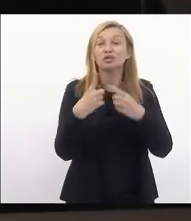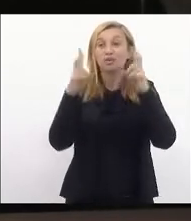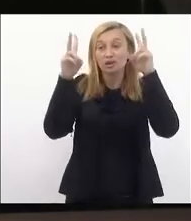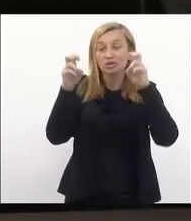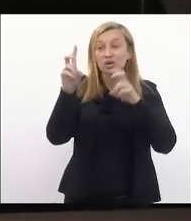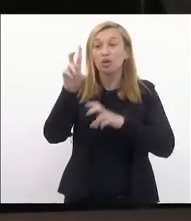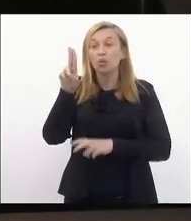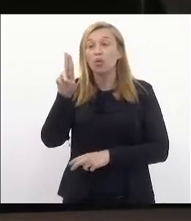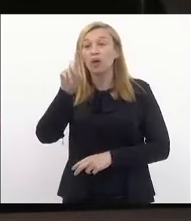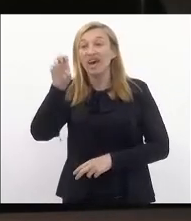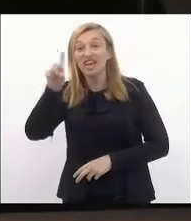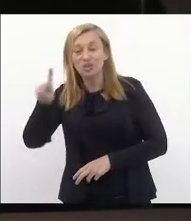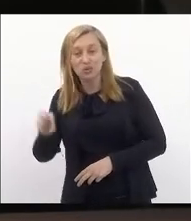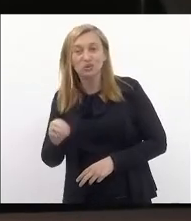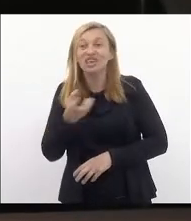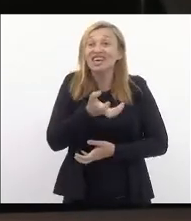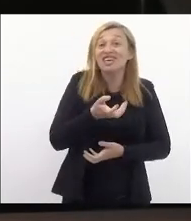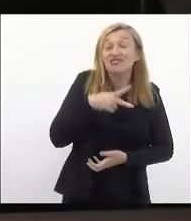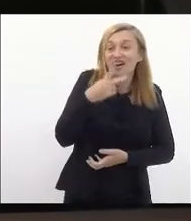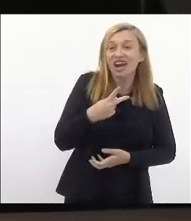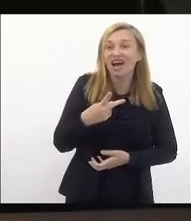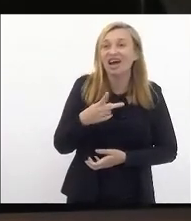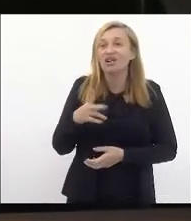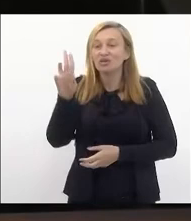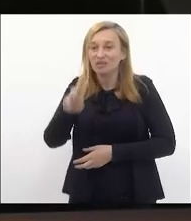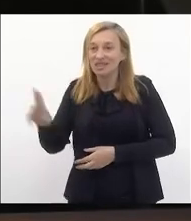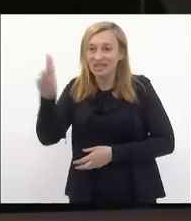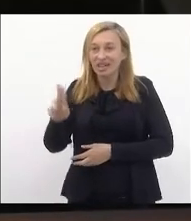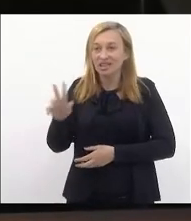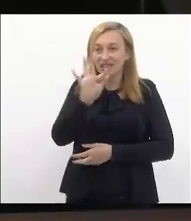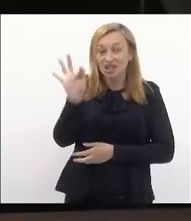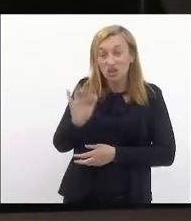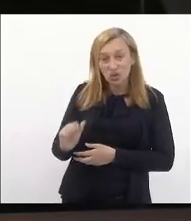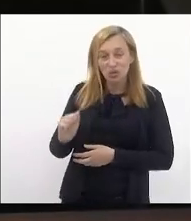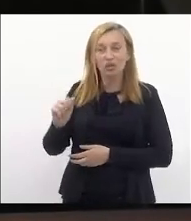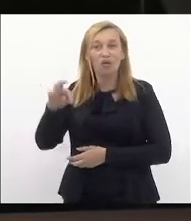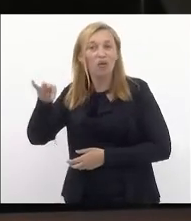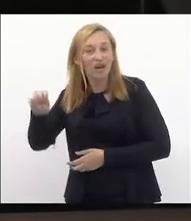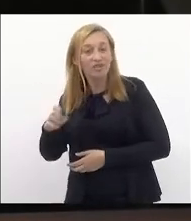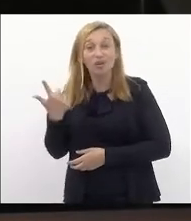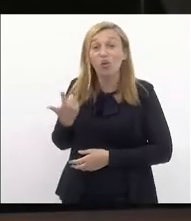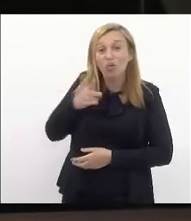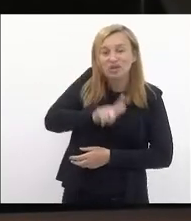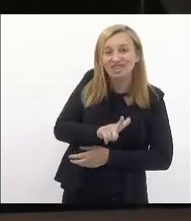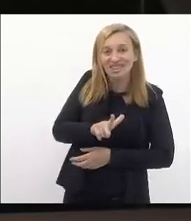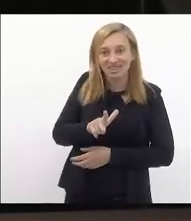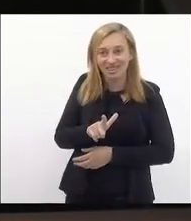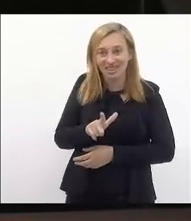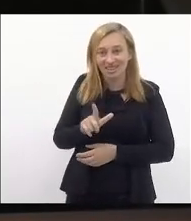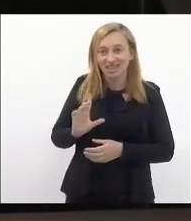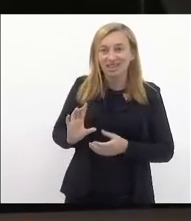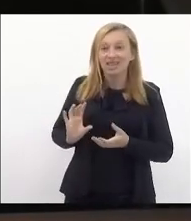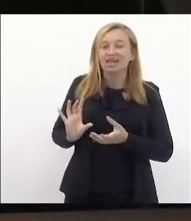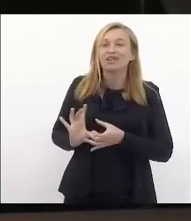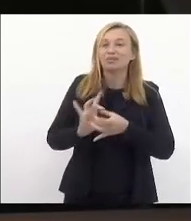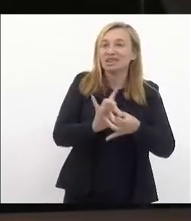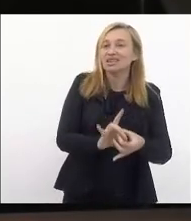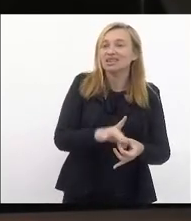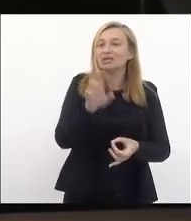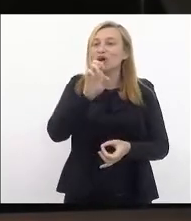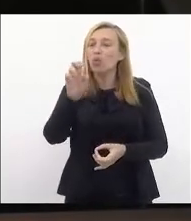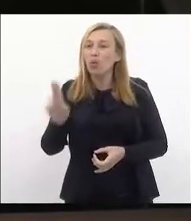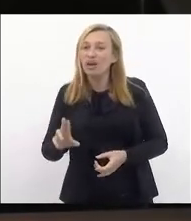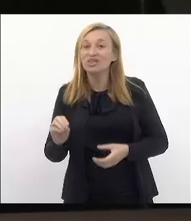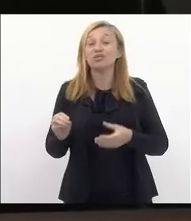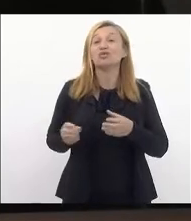queria ressaltar que a UESO é a Universidade da Zona Oeste e para conseguir a implementação da UESO foi muita luta